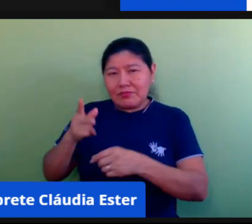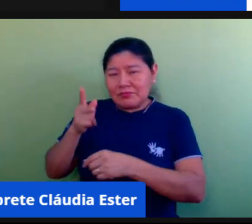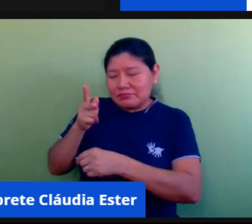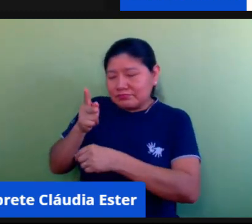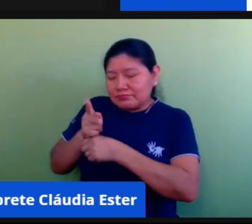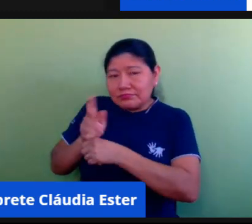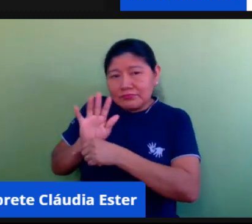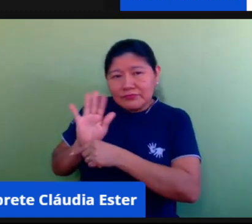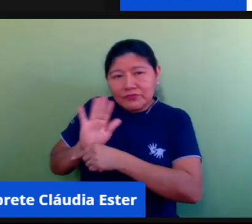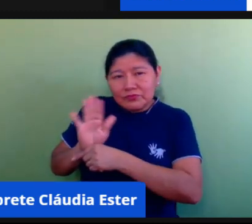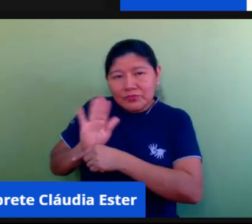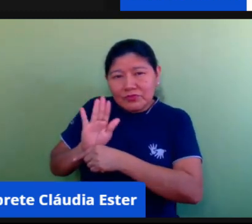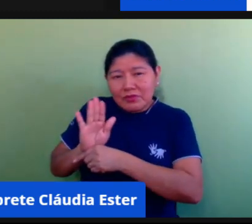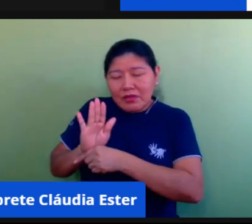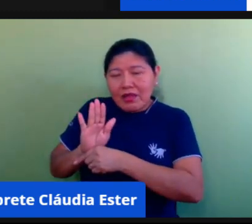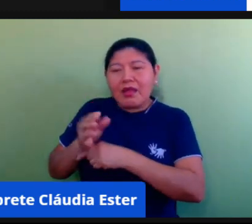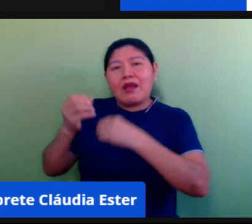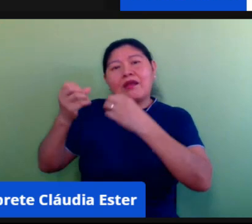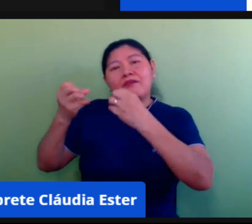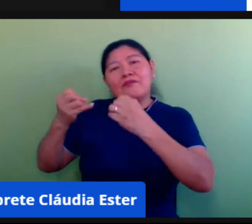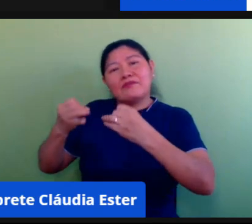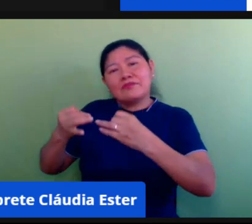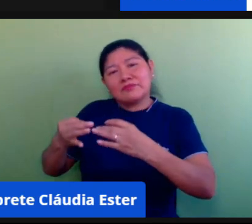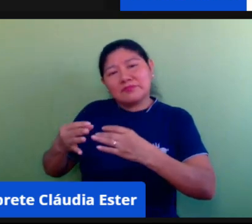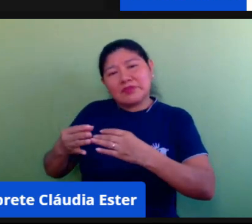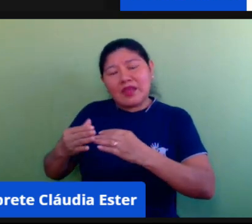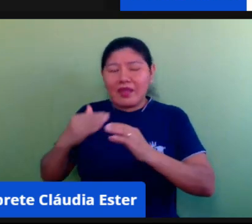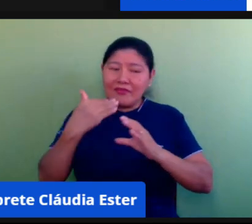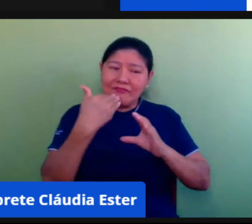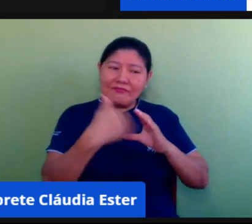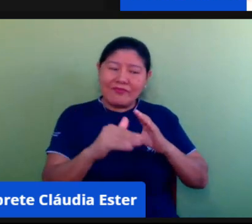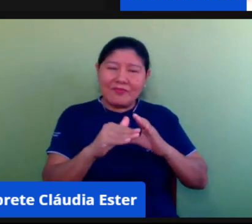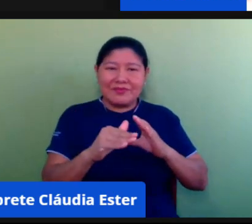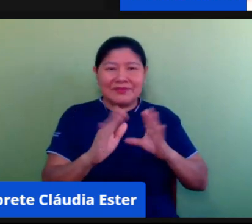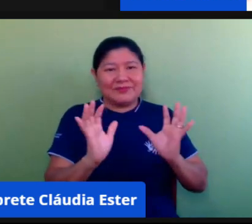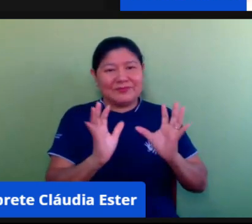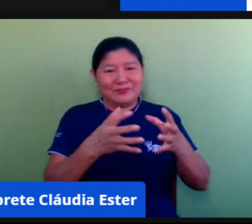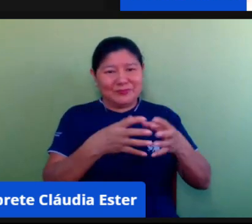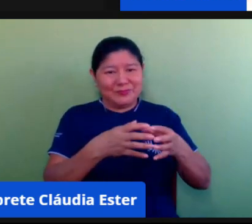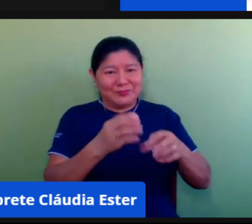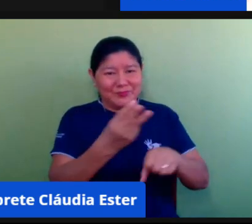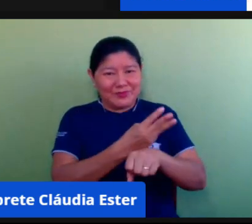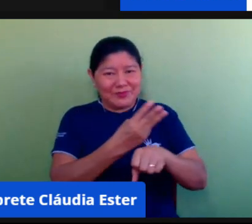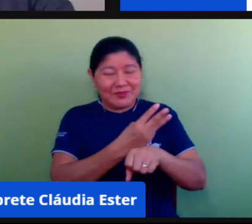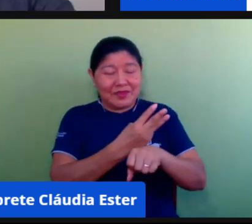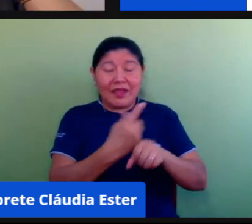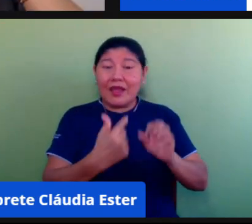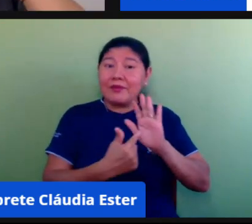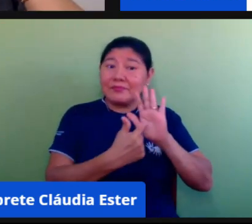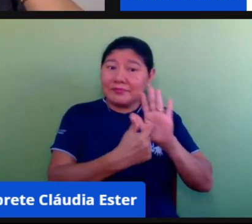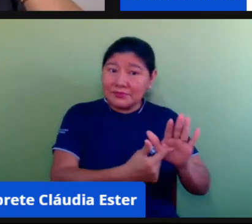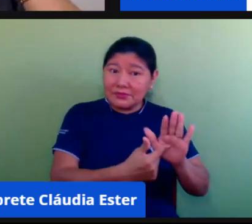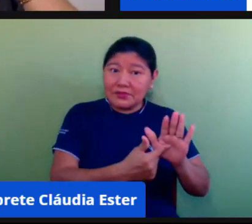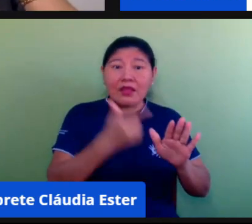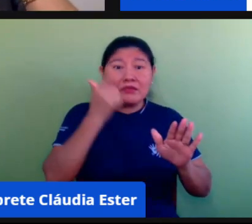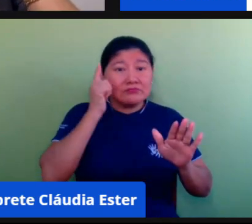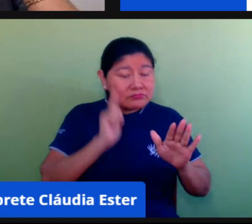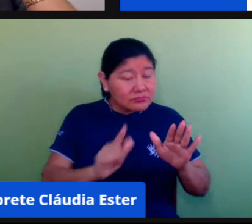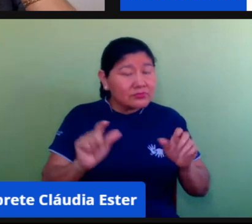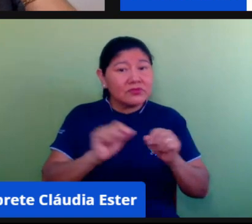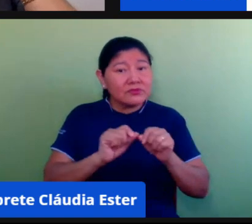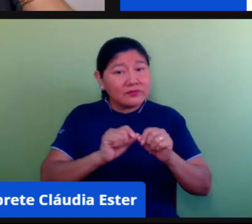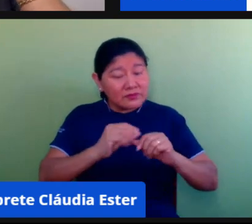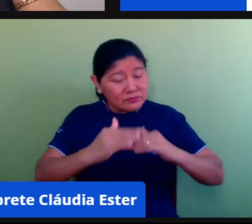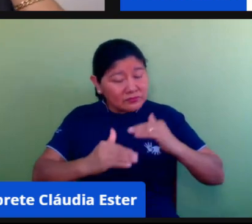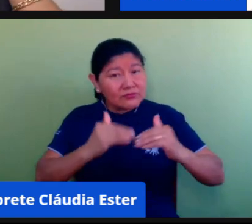de apresentar esse grupo, essa atividade, né, esse vídeo no grupo de WhatsApp, para mostrar como ele tinha articulado o